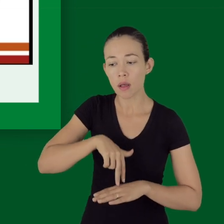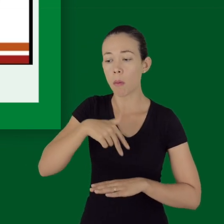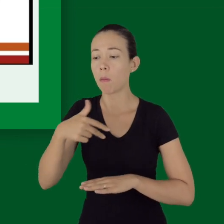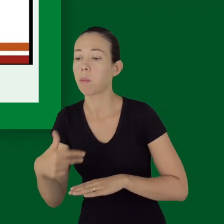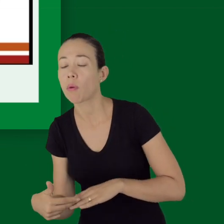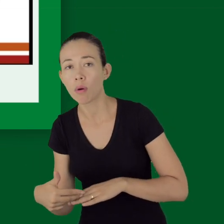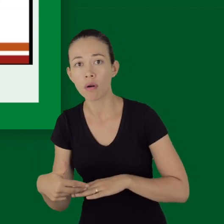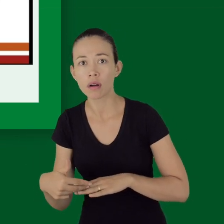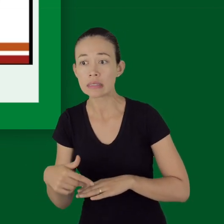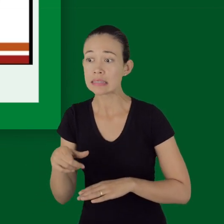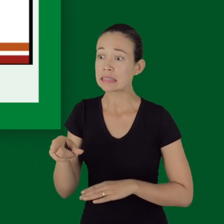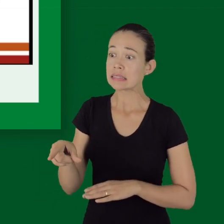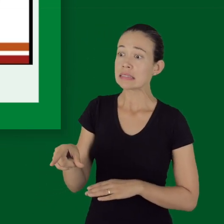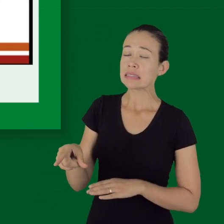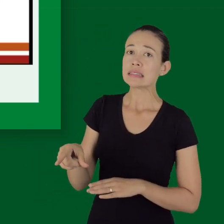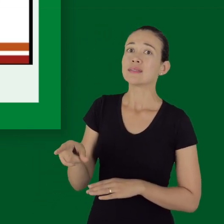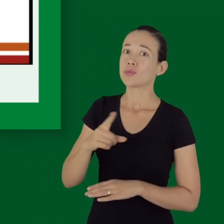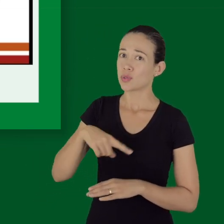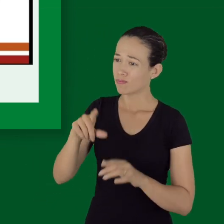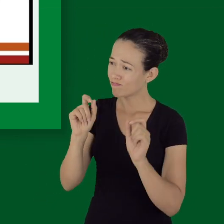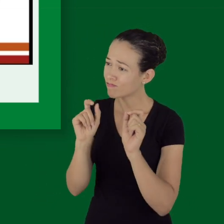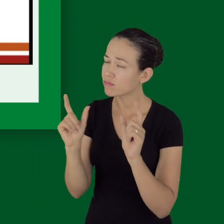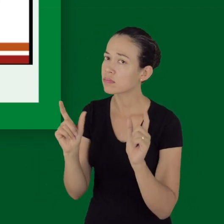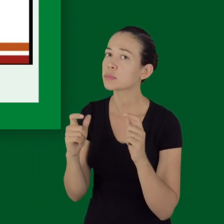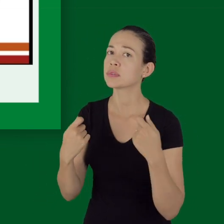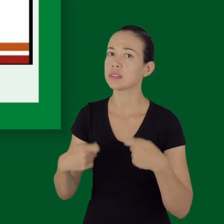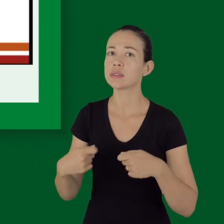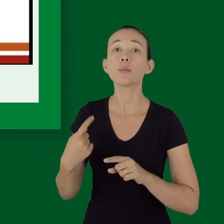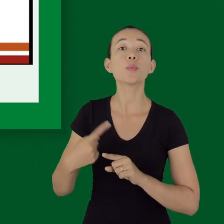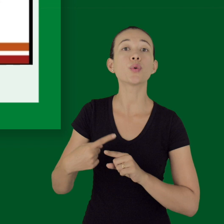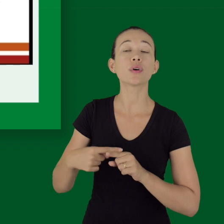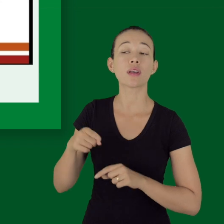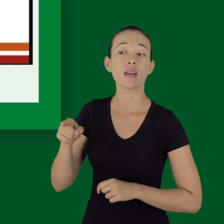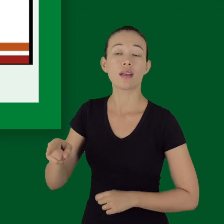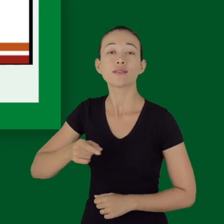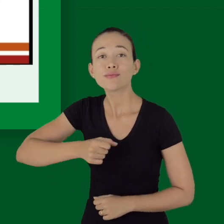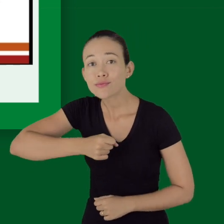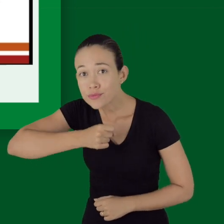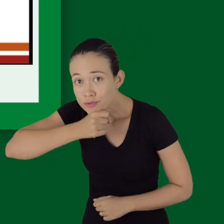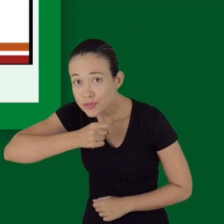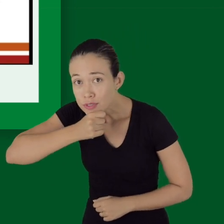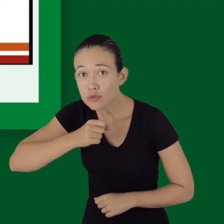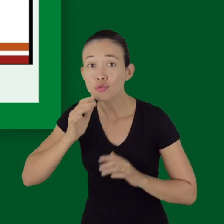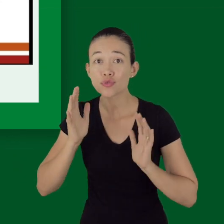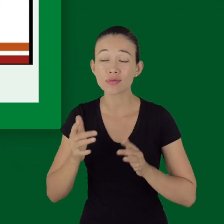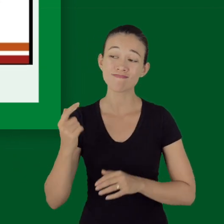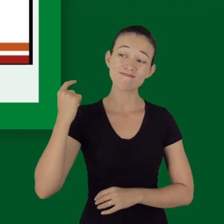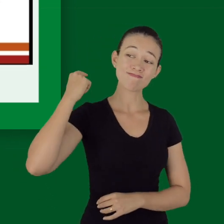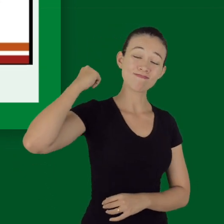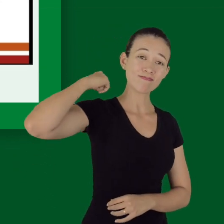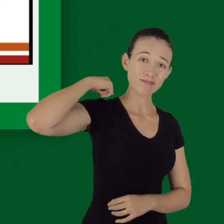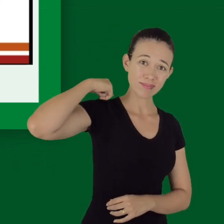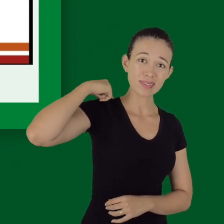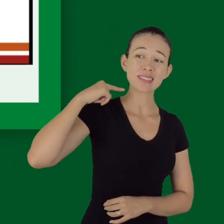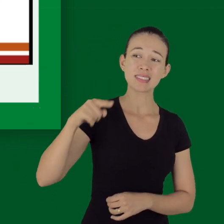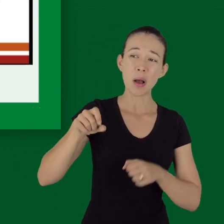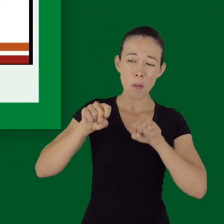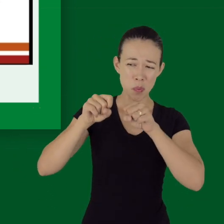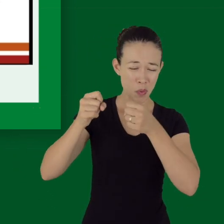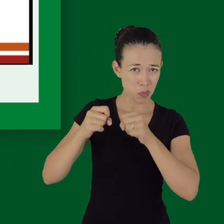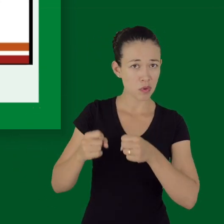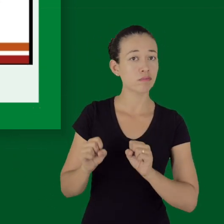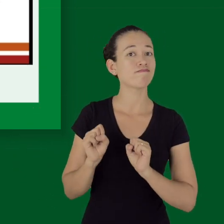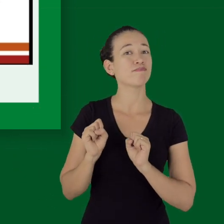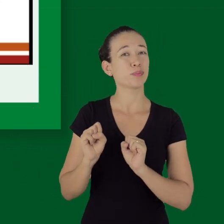significativa em qualquer situação. Porque o idoso, ele faz todos os processos lesivos em relação a mecanismo de trauma